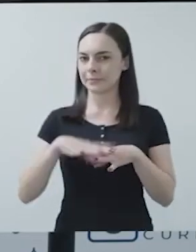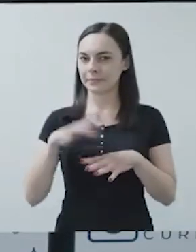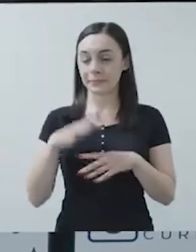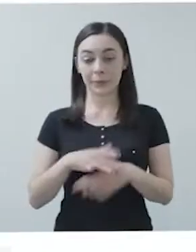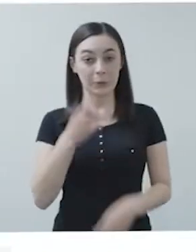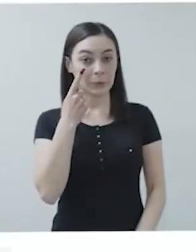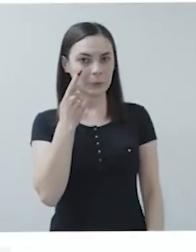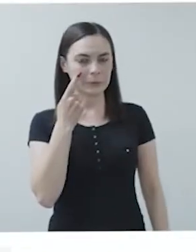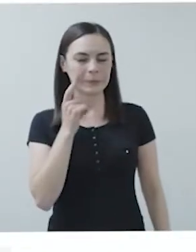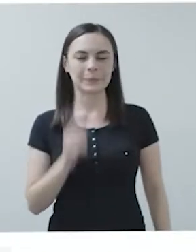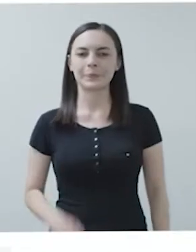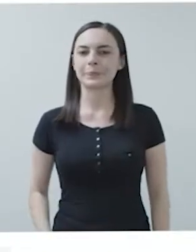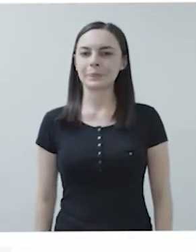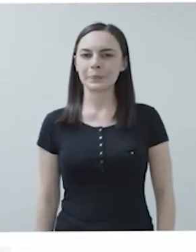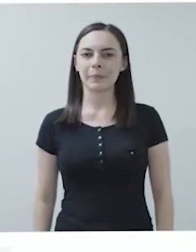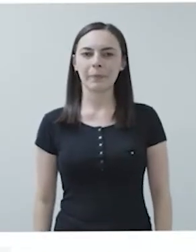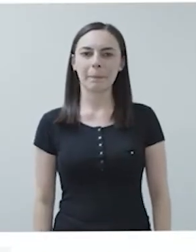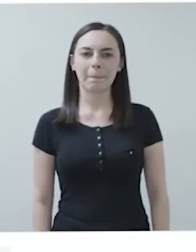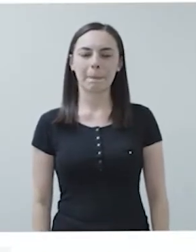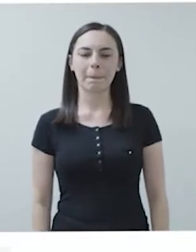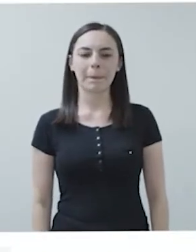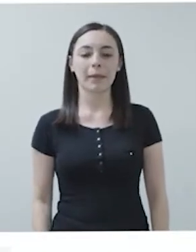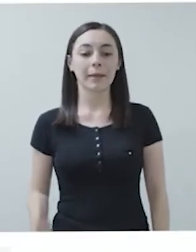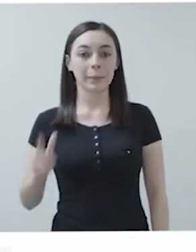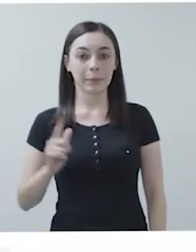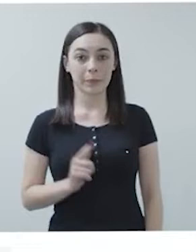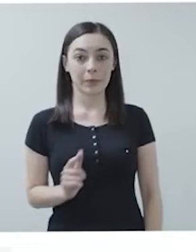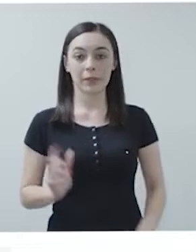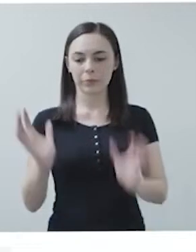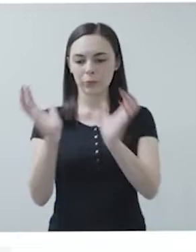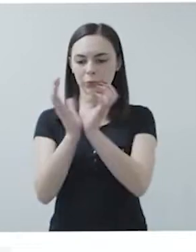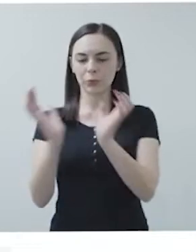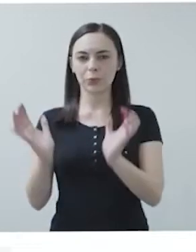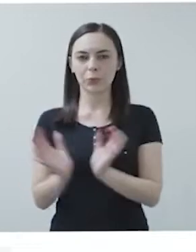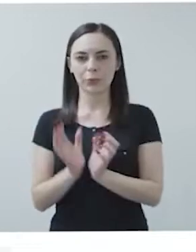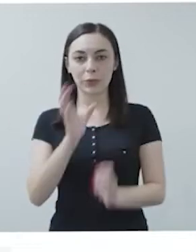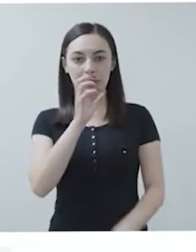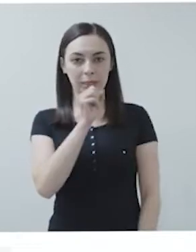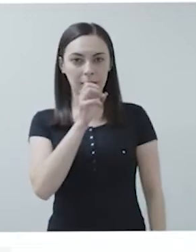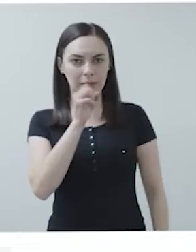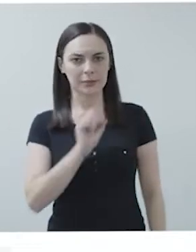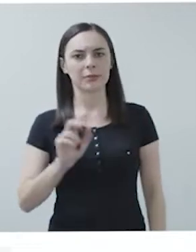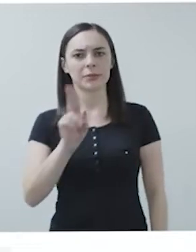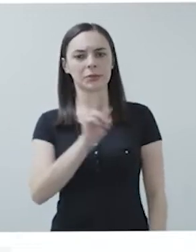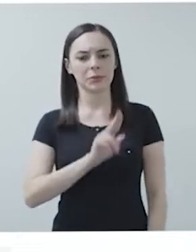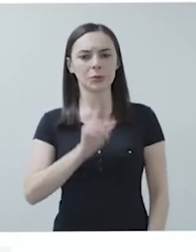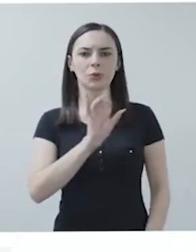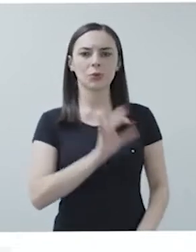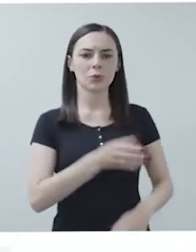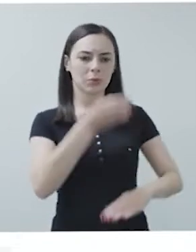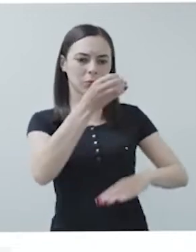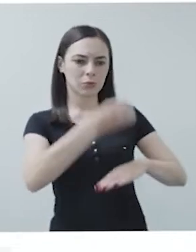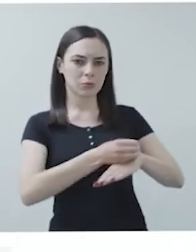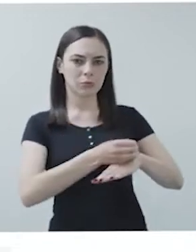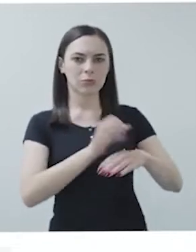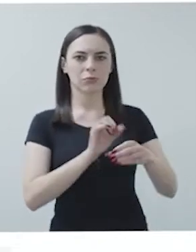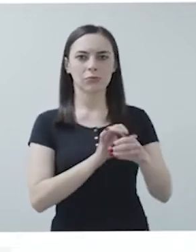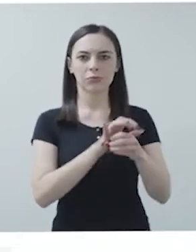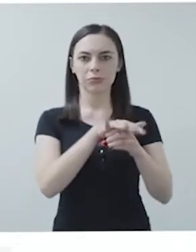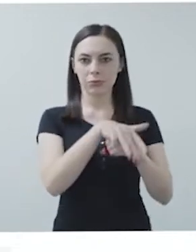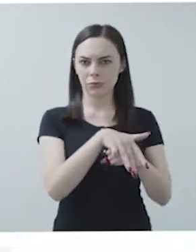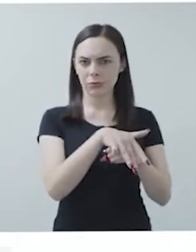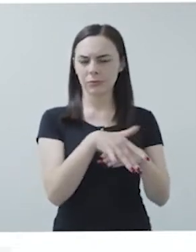lá. Qual conjunto de laranjas devo usar para o recipiente ficar cheio de